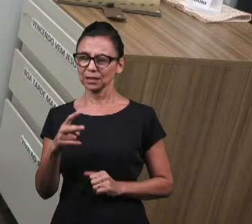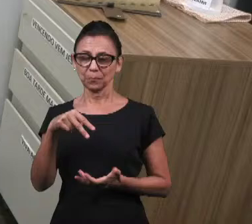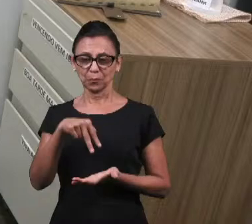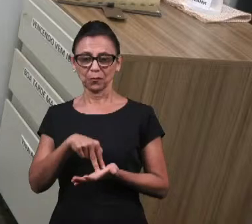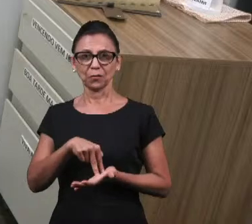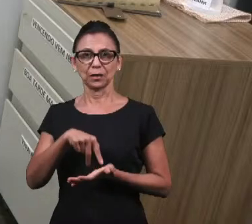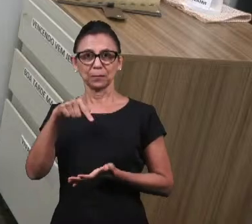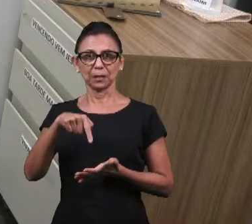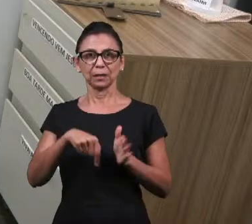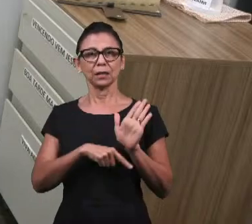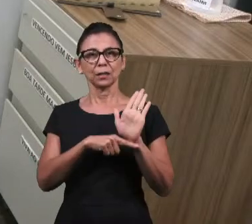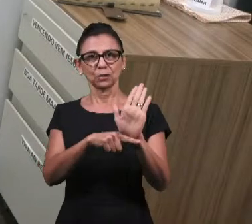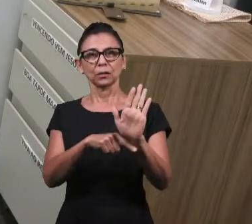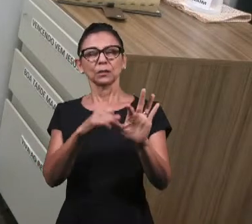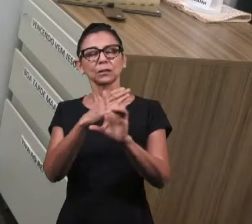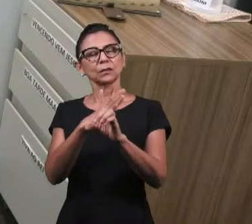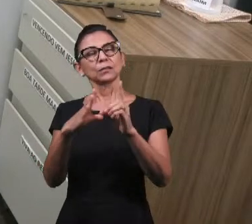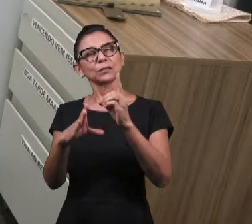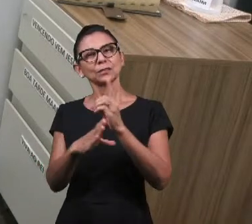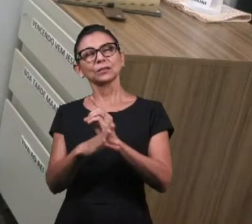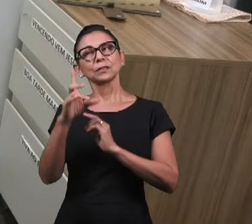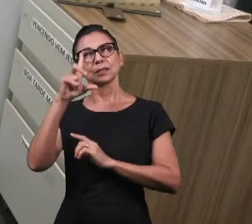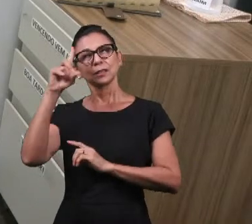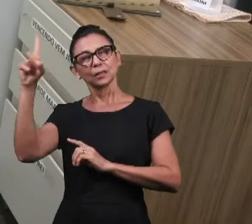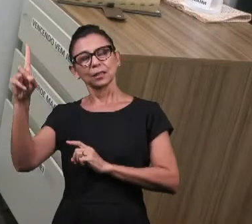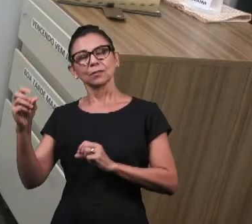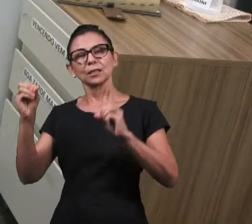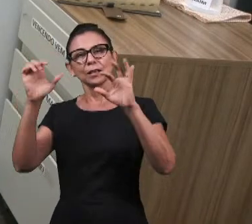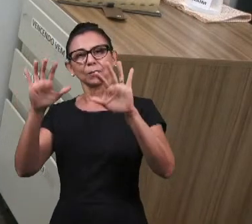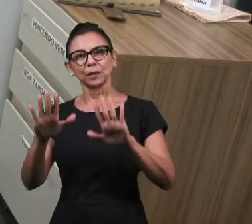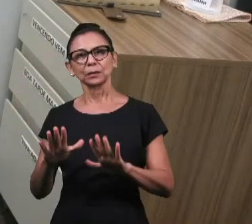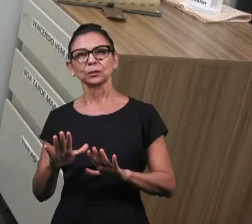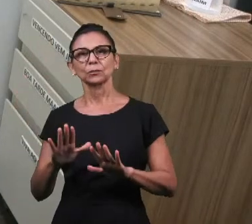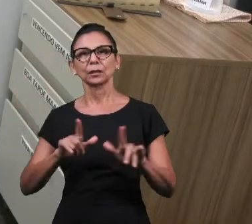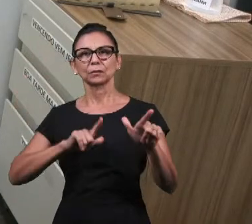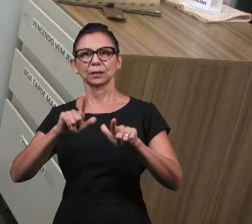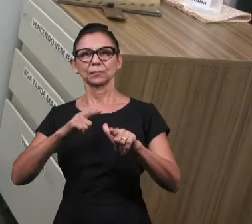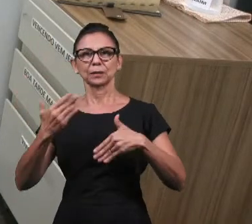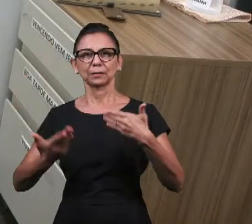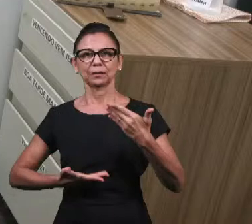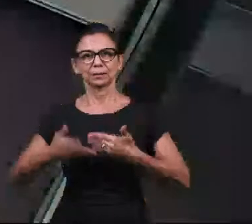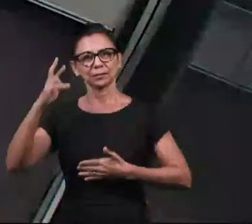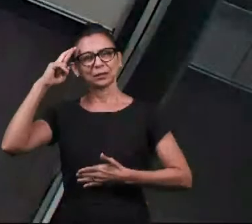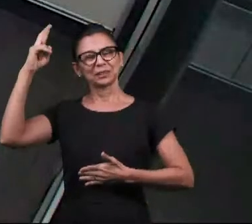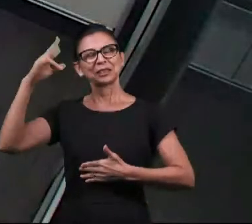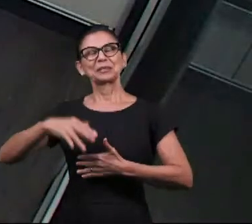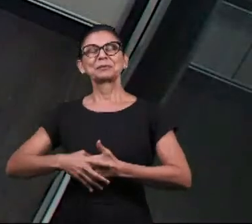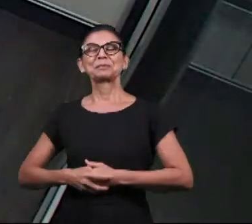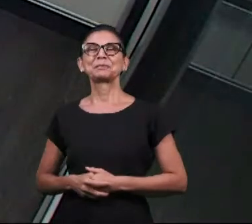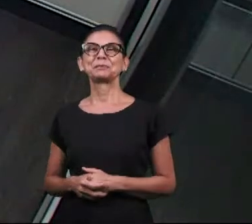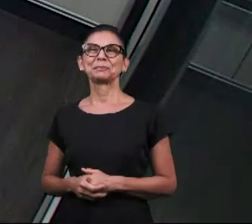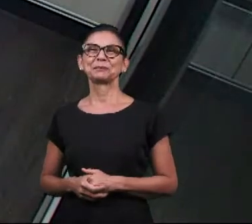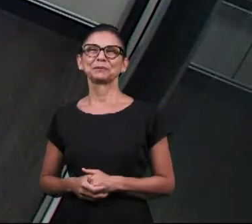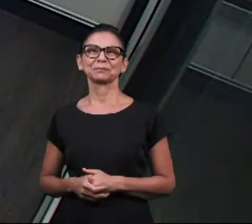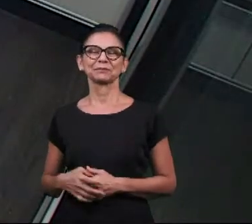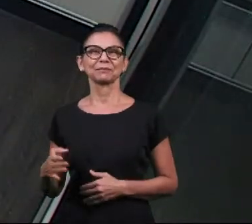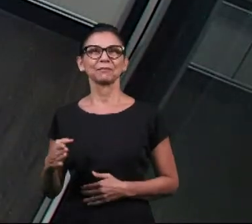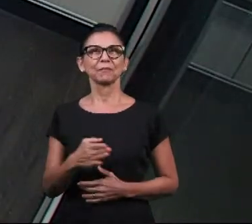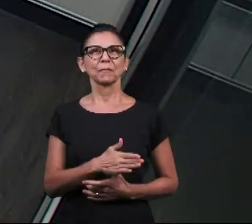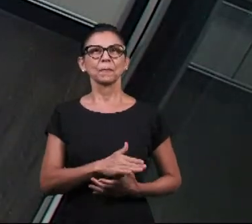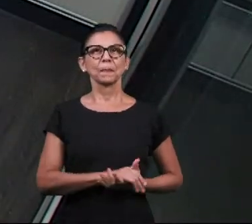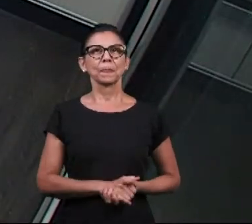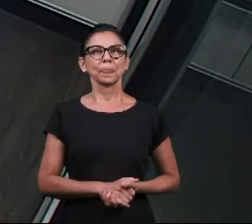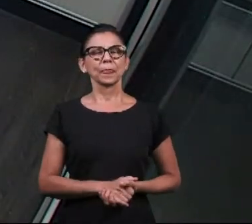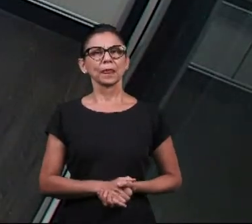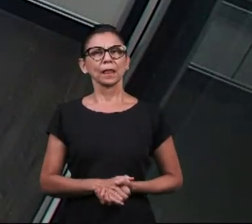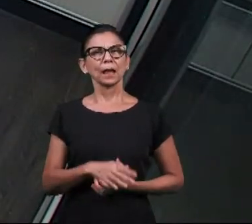cultos. E que Deus tem fortalecido muito o trabalho aí das servas do Senhor. É algo muito interessante o que acontece com a